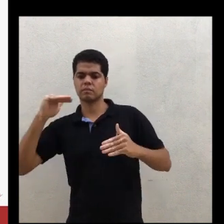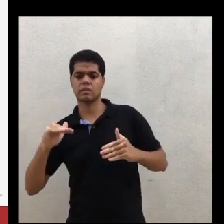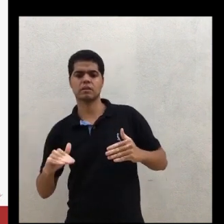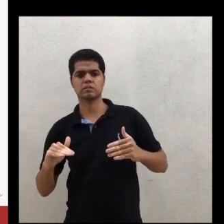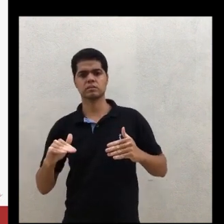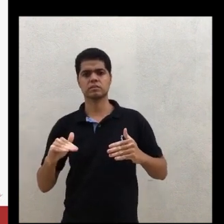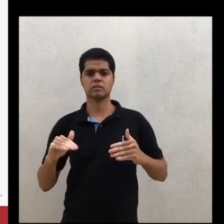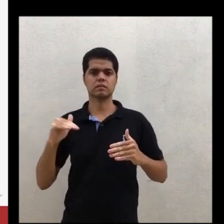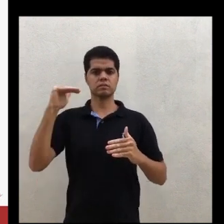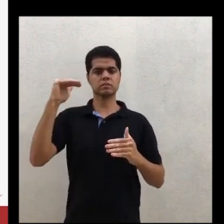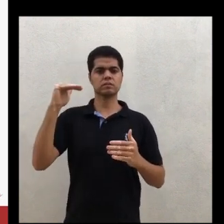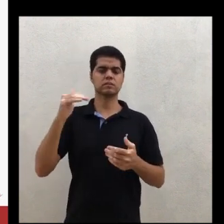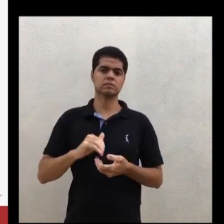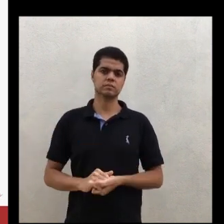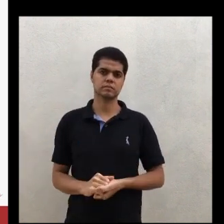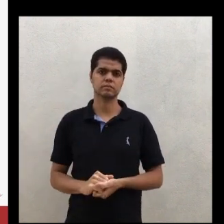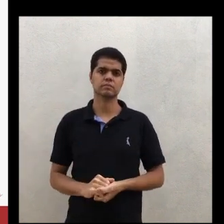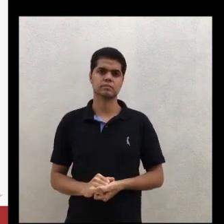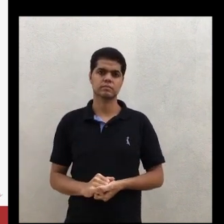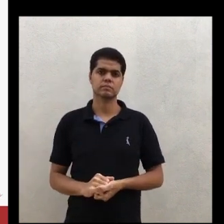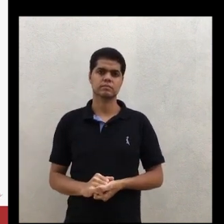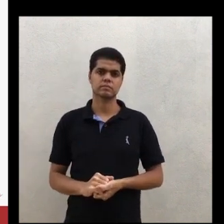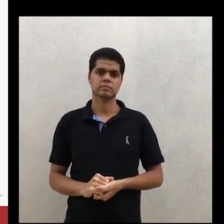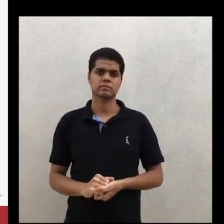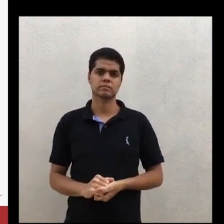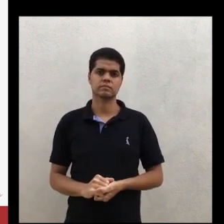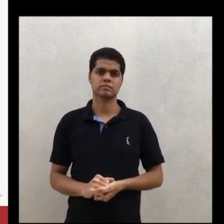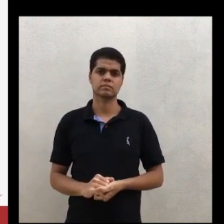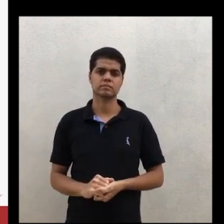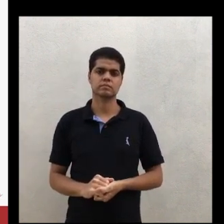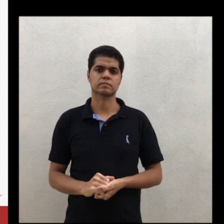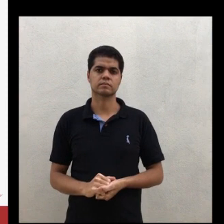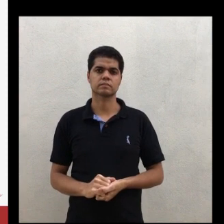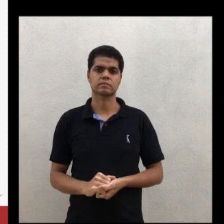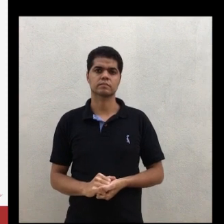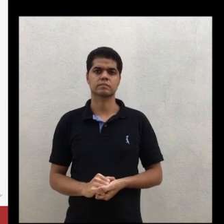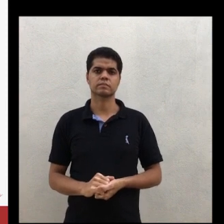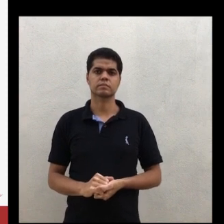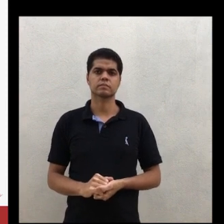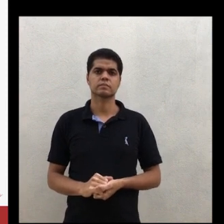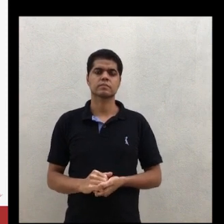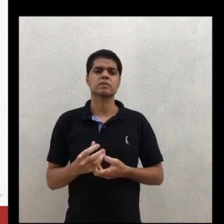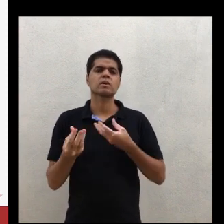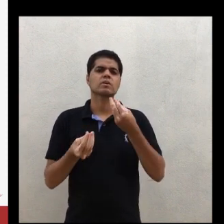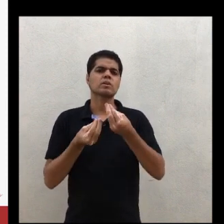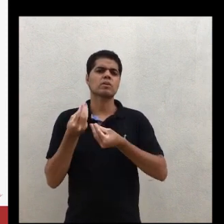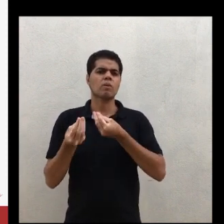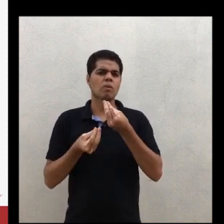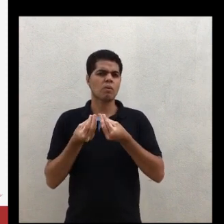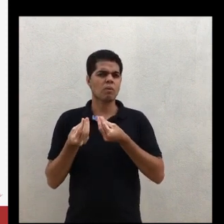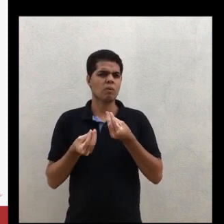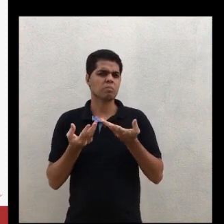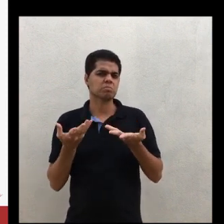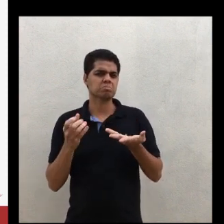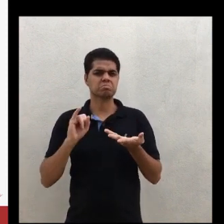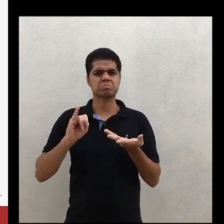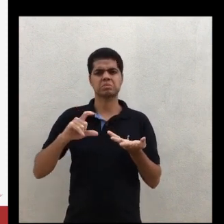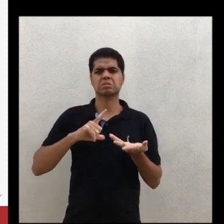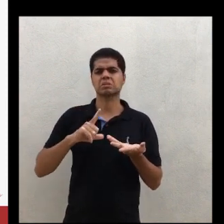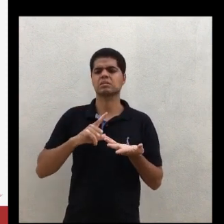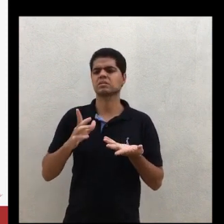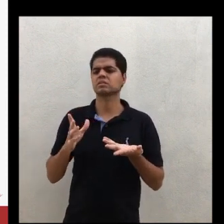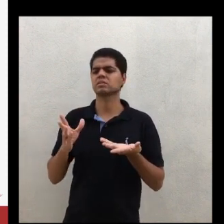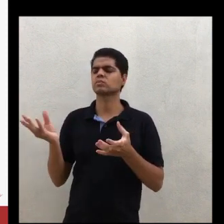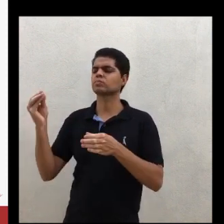Bom, como que ele faz esses cálculos lá no interior de um sistema fuzzy, né? Ele